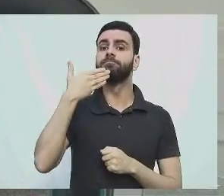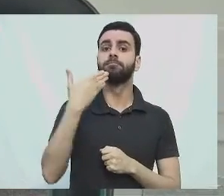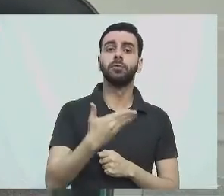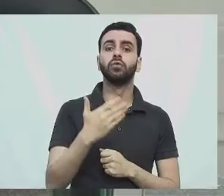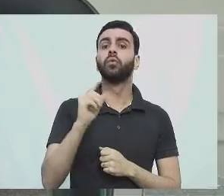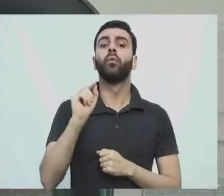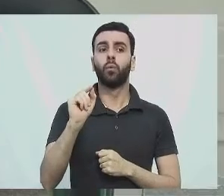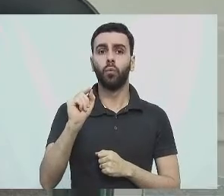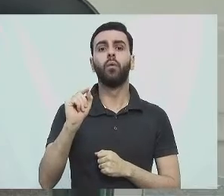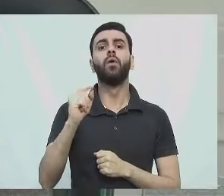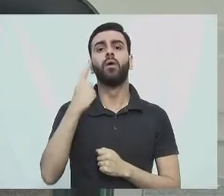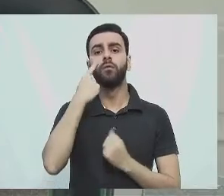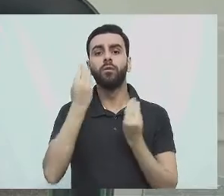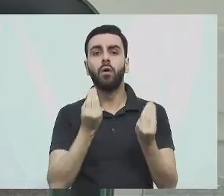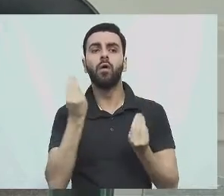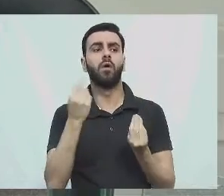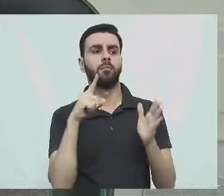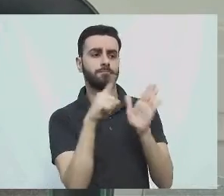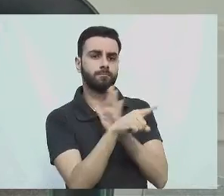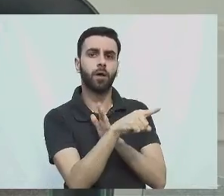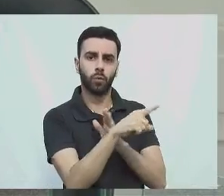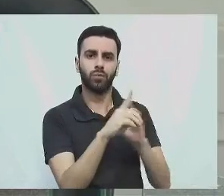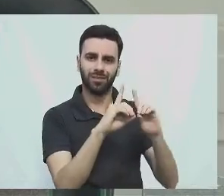poder olhar isso no Diretam, para poder